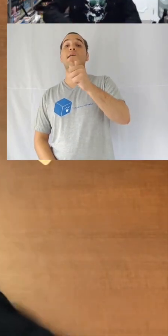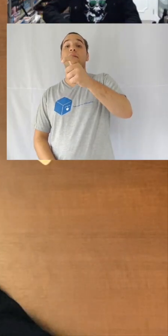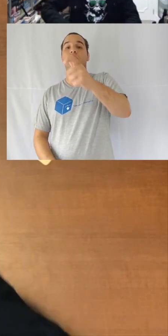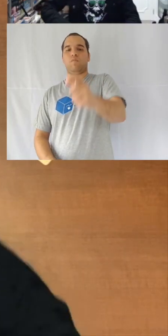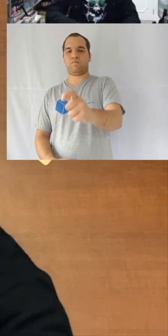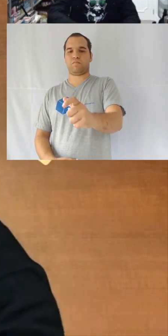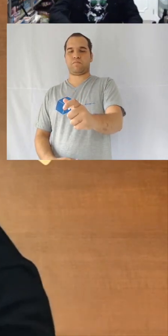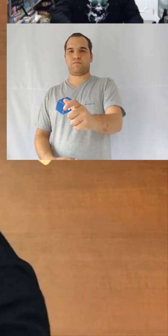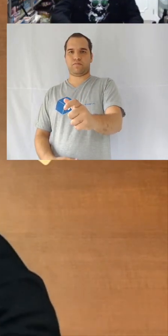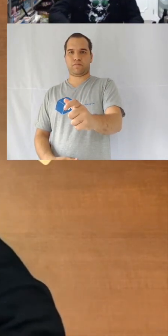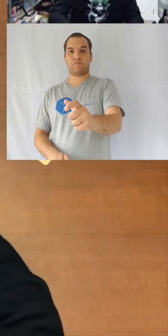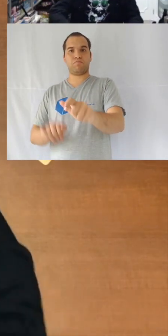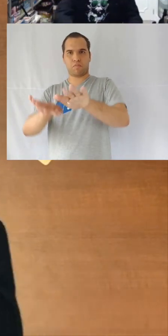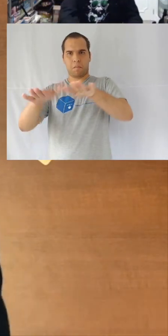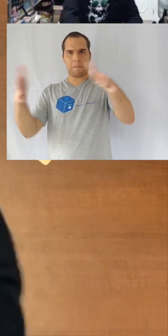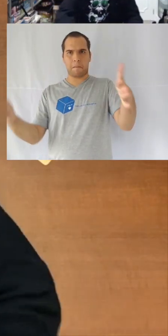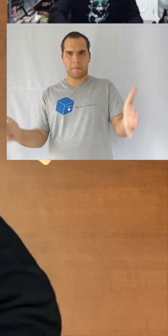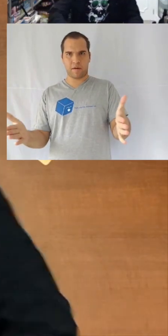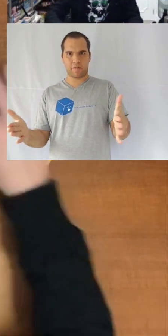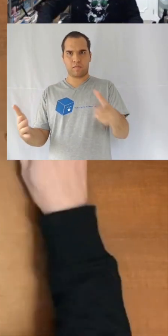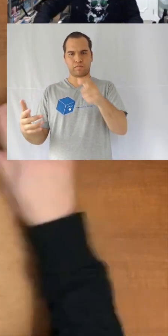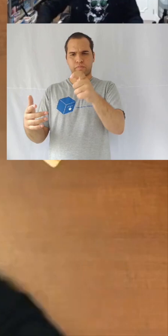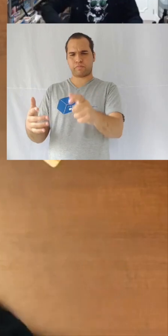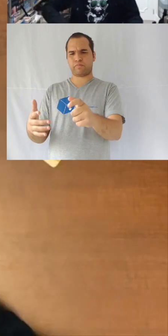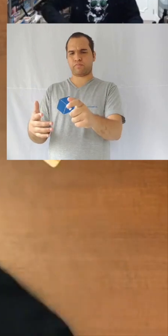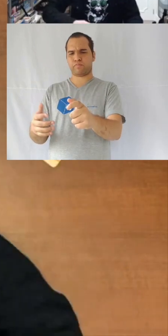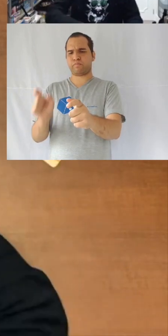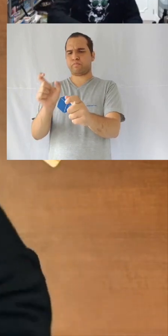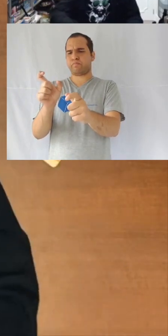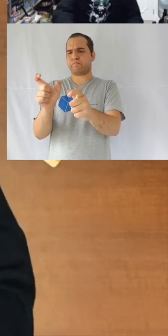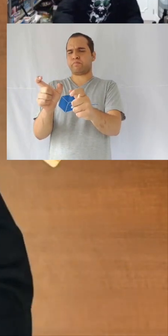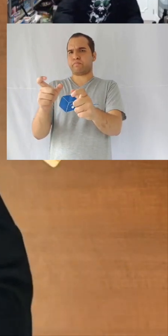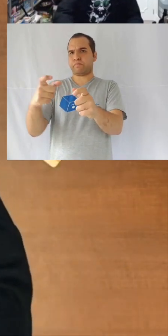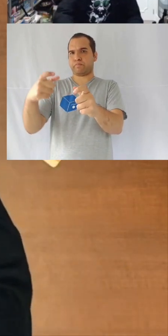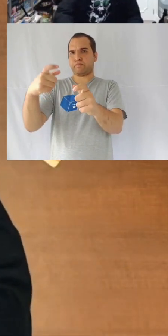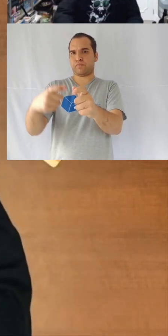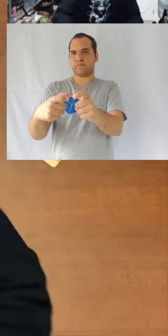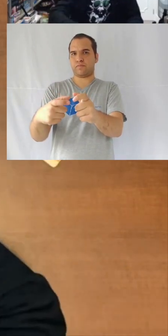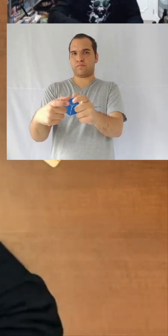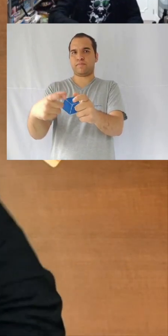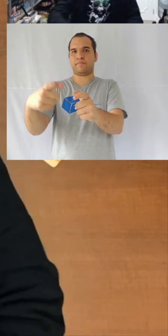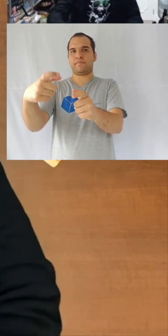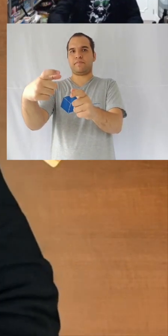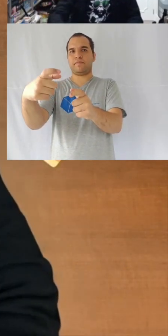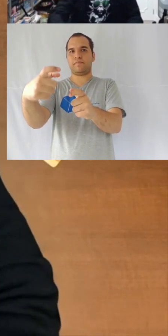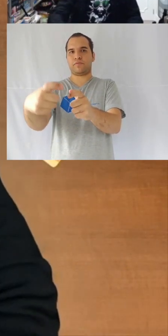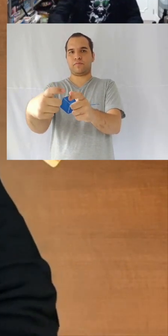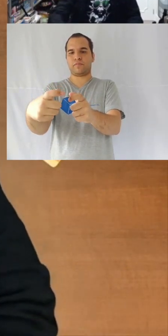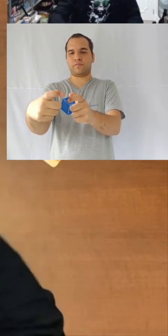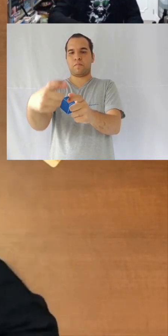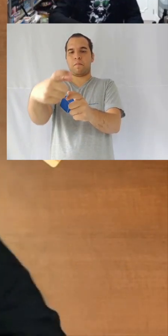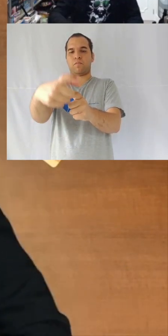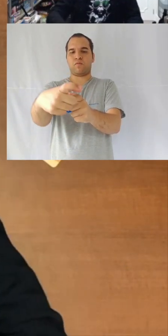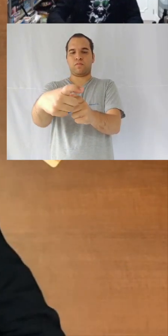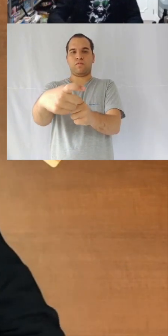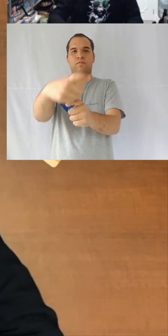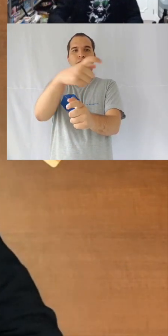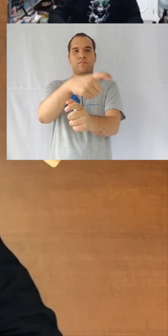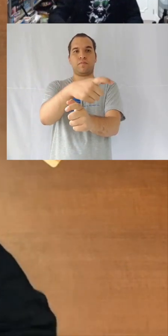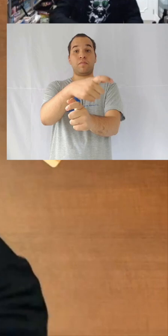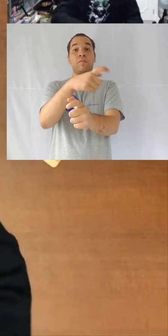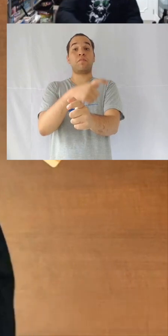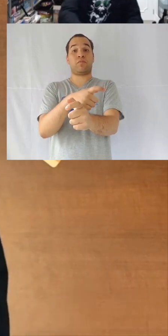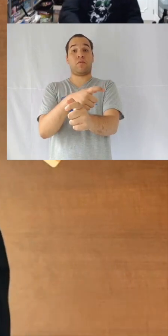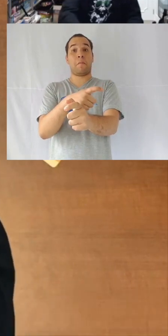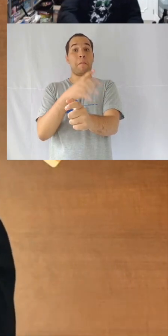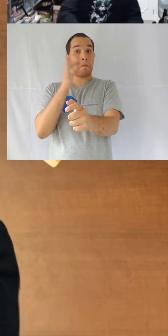vai pegar uma dessas cartas aqui, colocar aqui no meio, tá? E ao redor dela, você vai colocar as outras cartas, formando um padrão